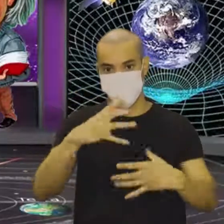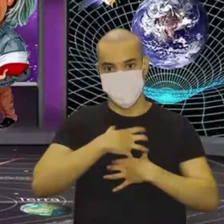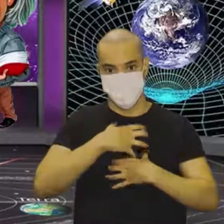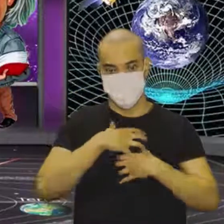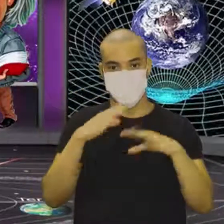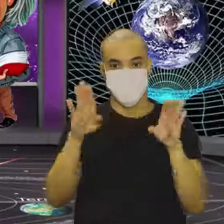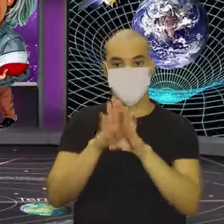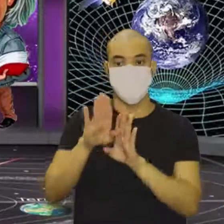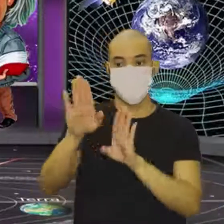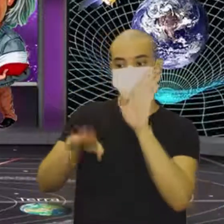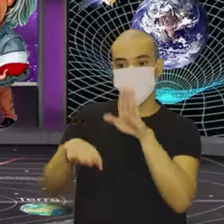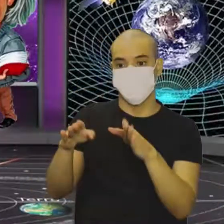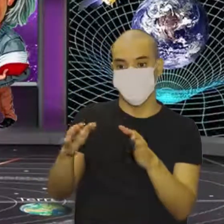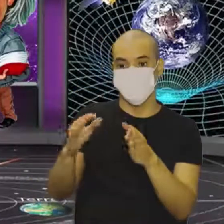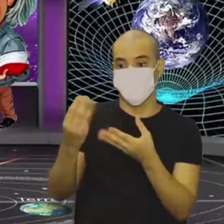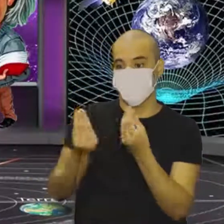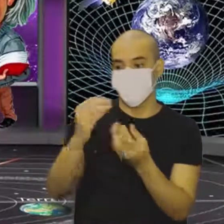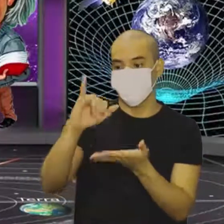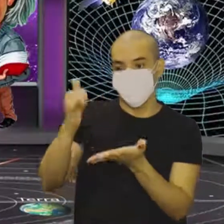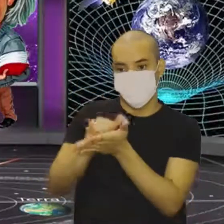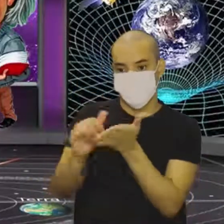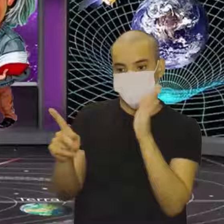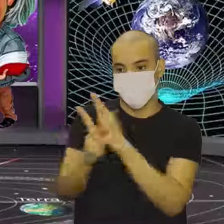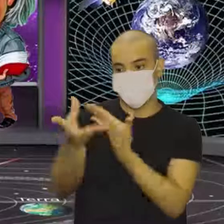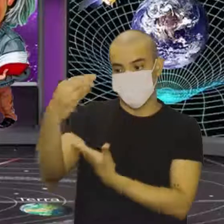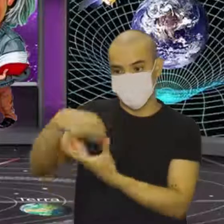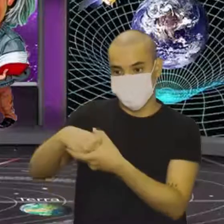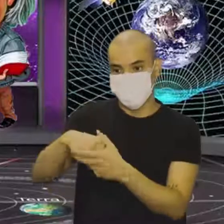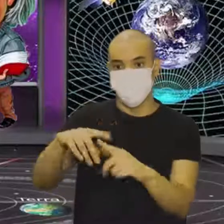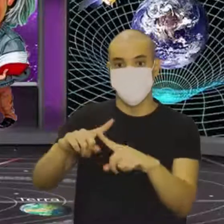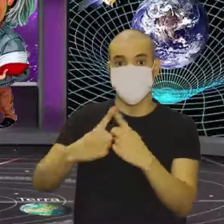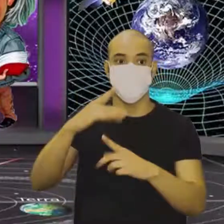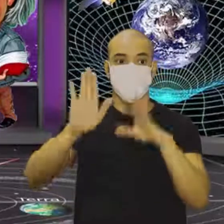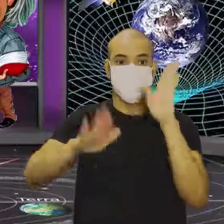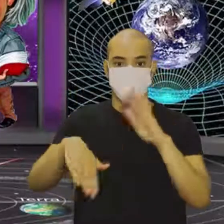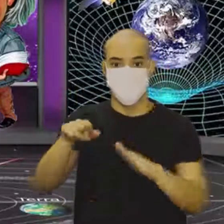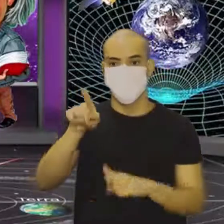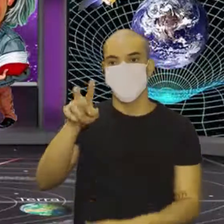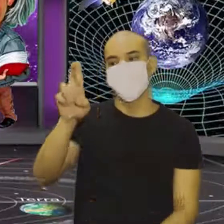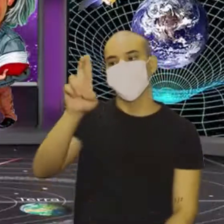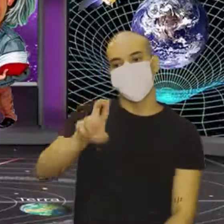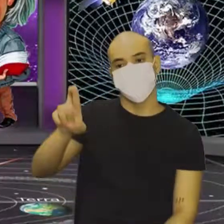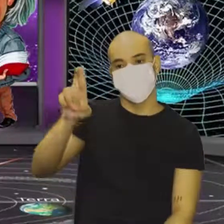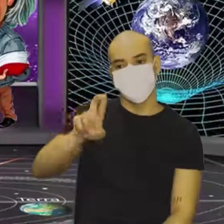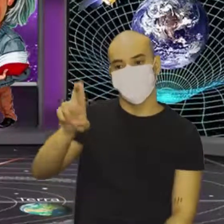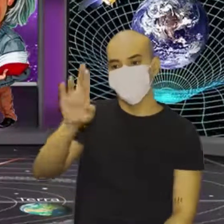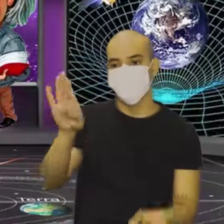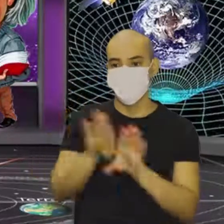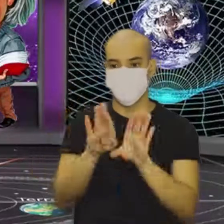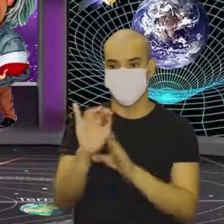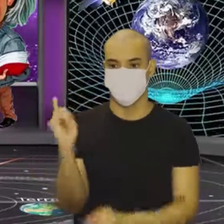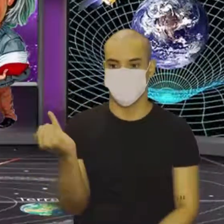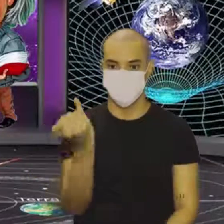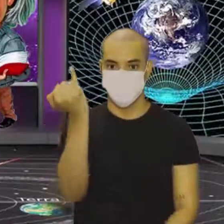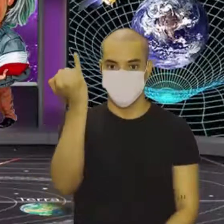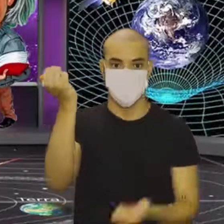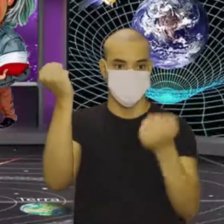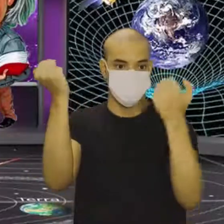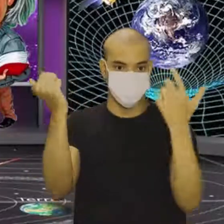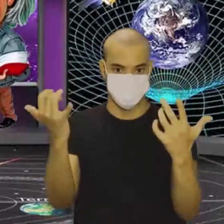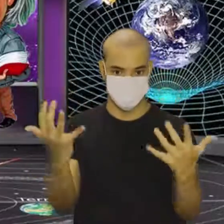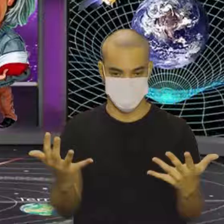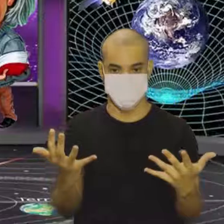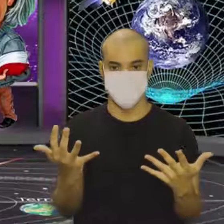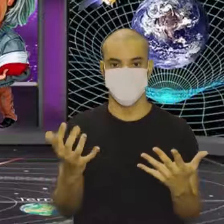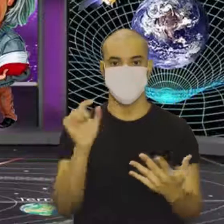Vai depender das condições desse campo magnético. Bom, mas dependendo do jeito que você está observando, e é importante a gente definir isso